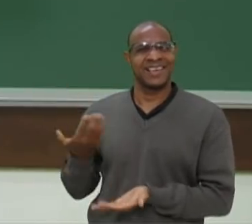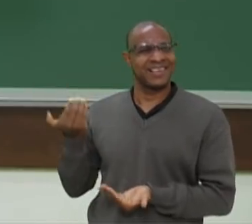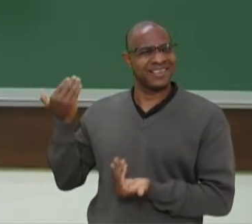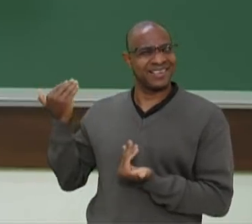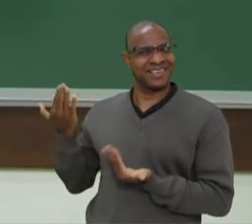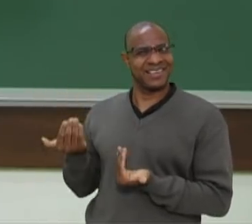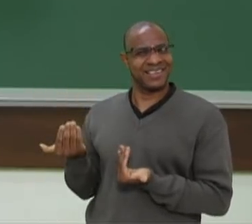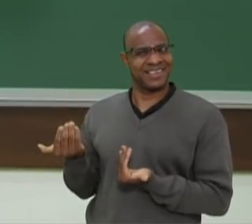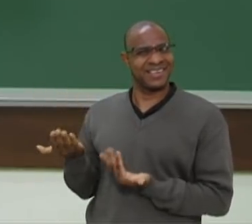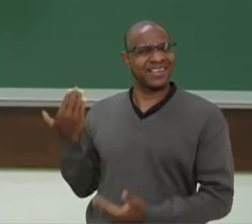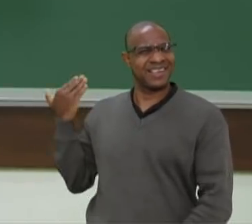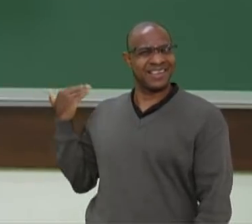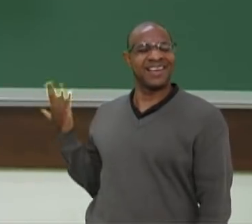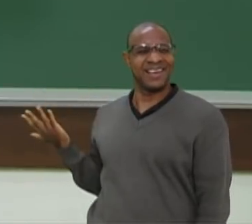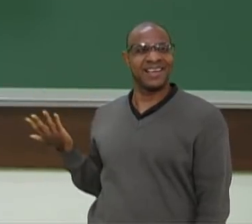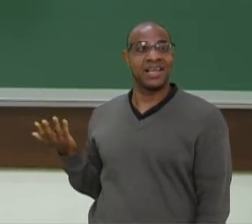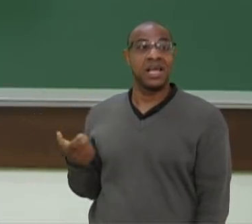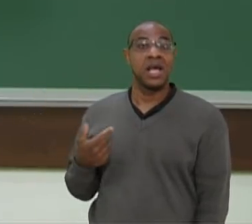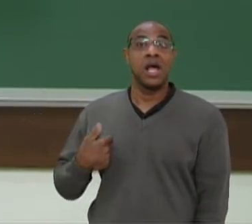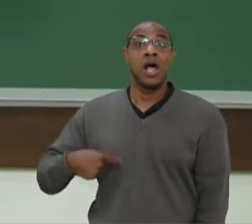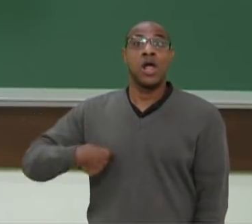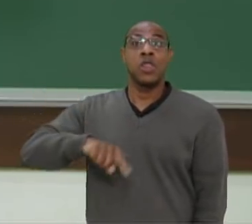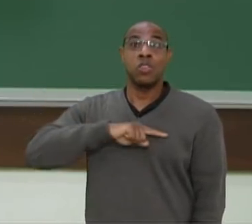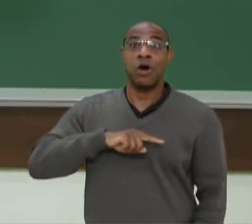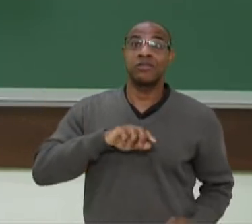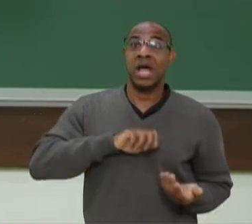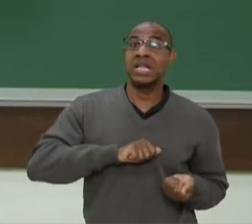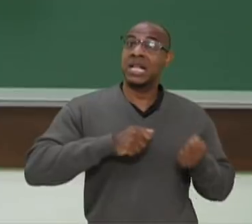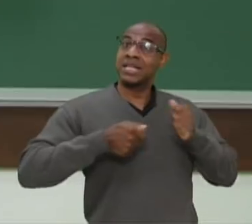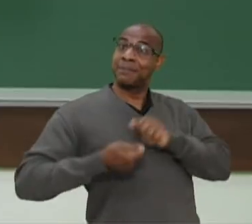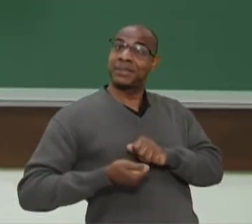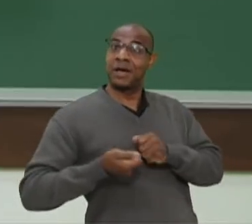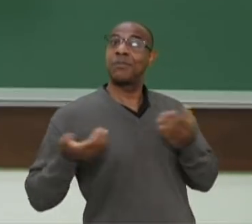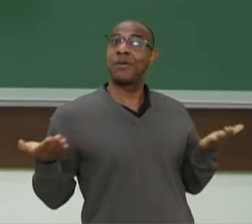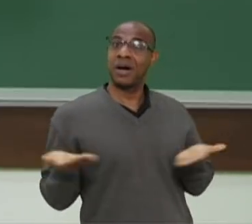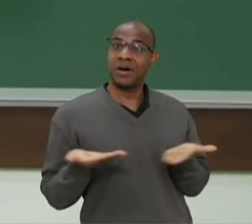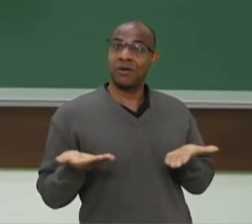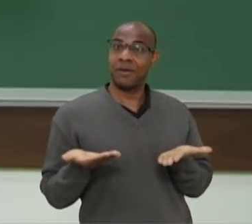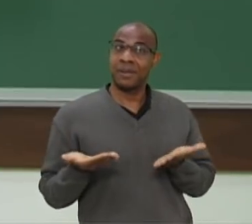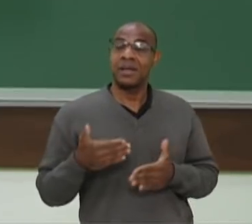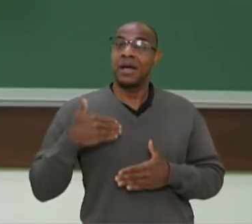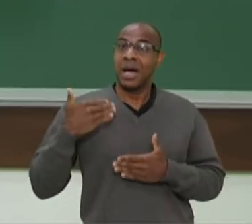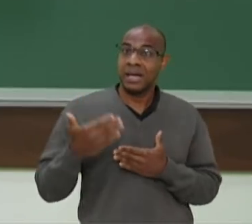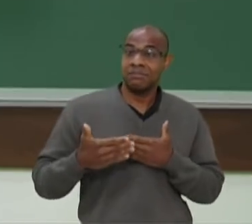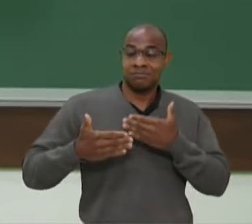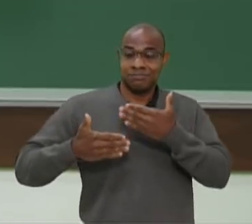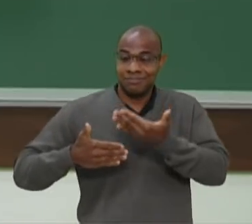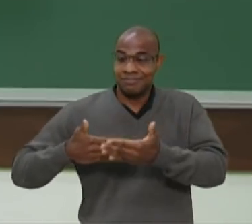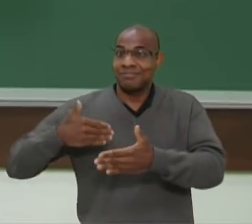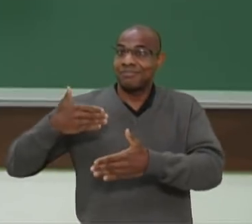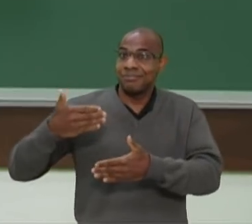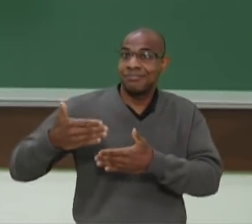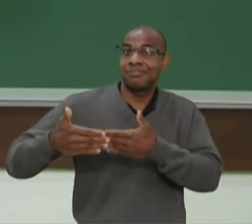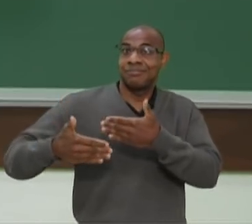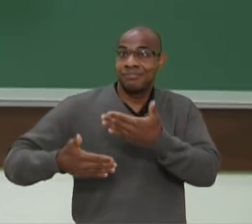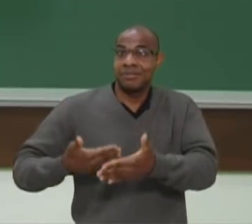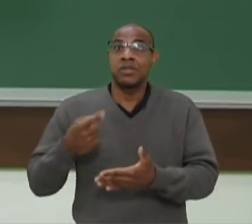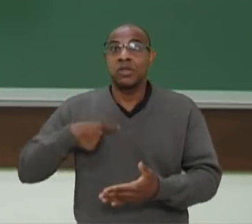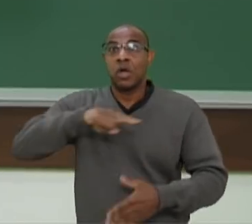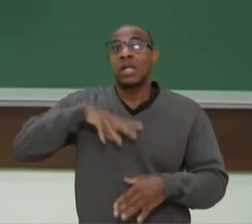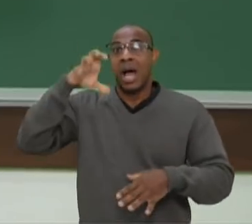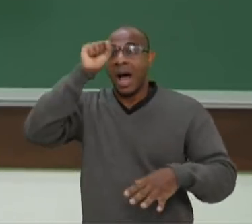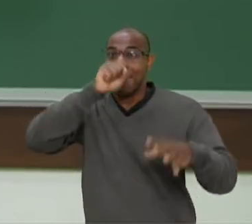mas nós estamos nos adaptando com isso também. E a cada dia nós temos muito a